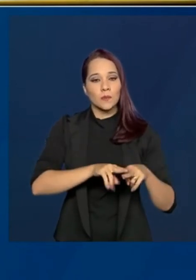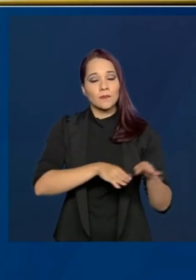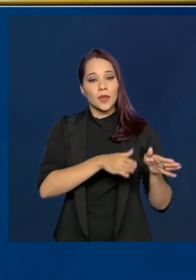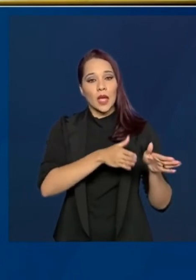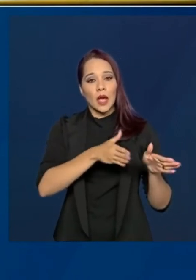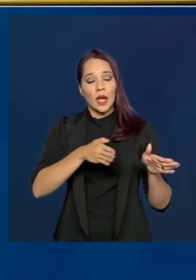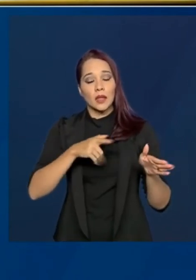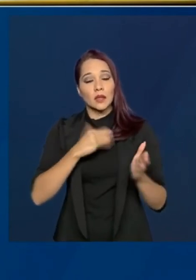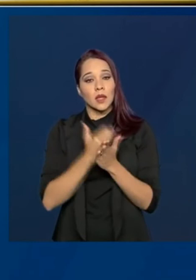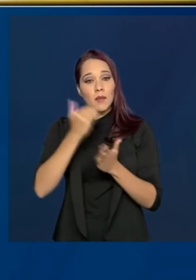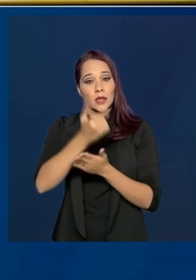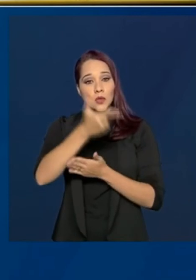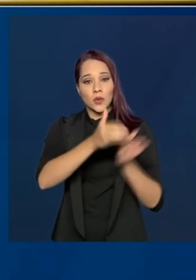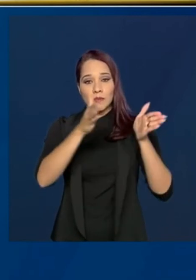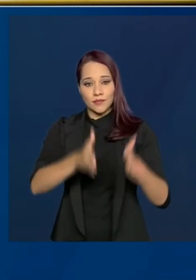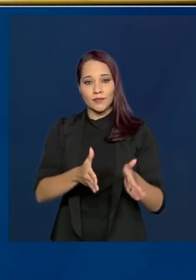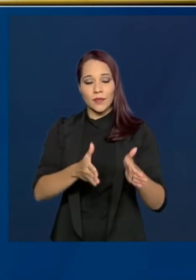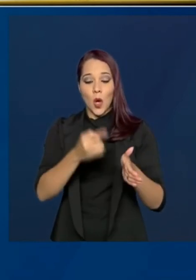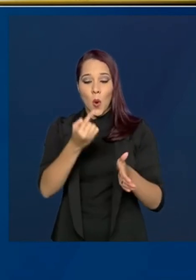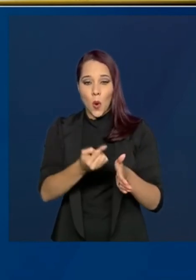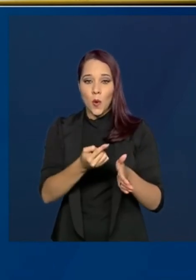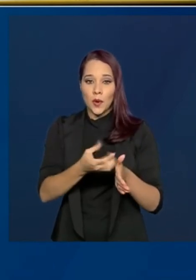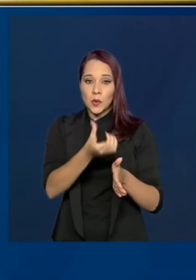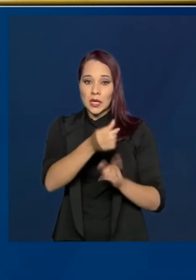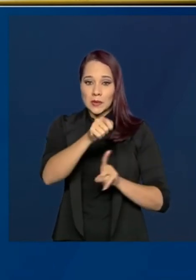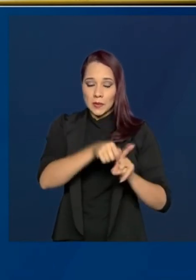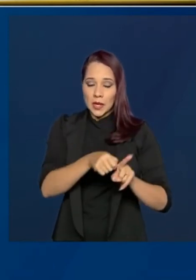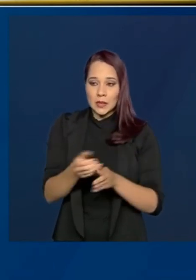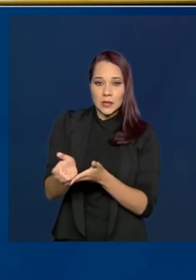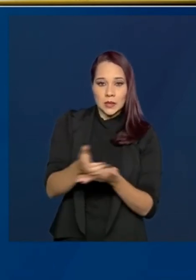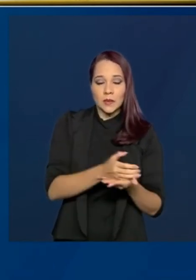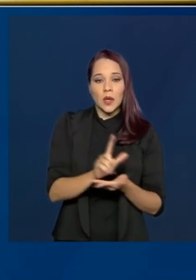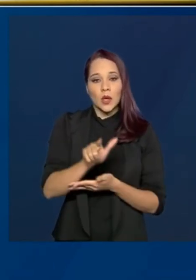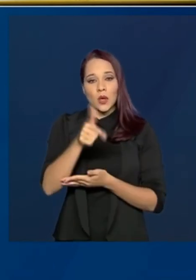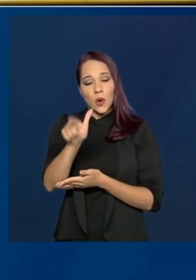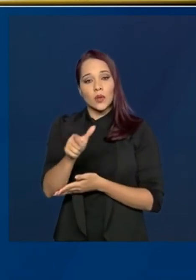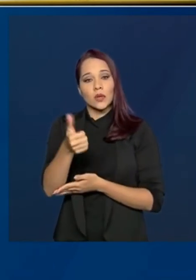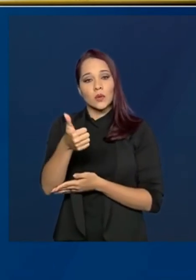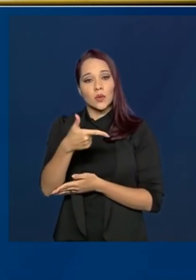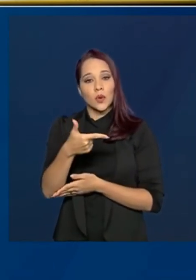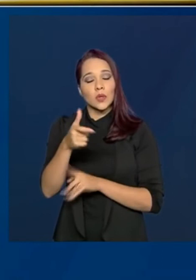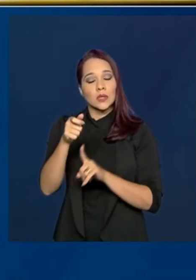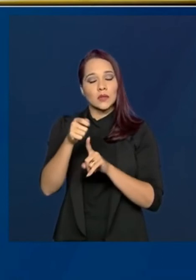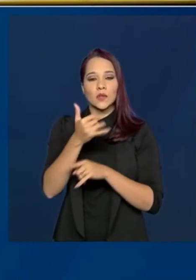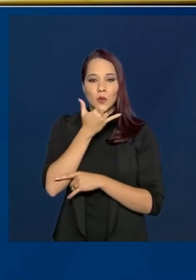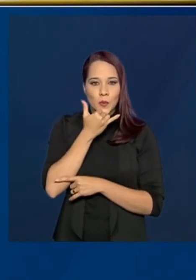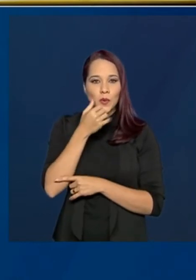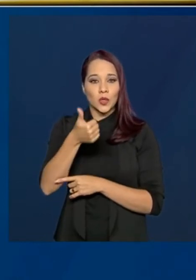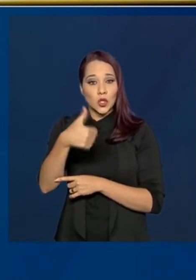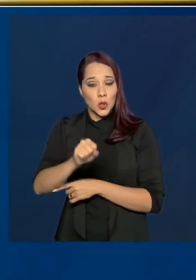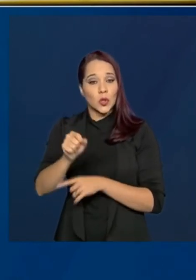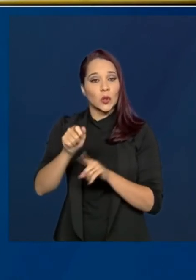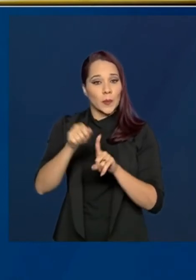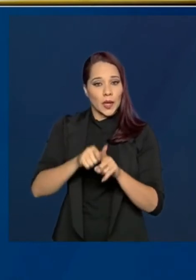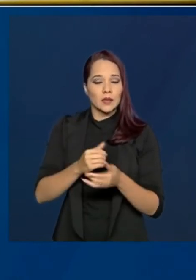teremos mais duas etapas, uma colhida com 6 meses e outra com 12 meses, e outra com 18 meses.